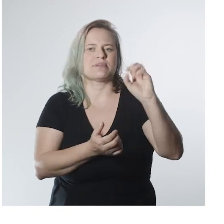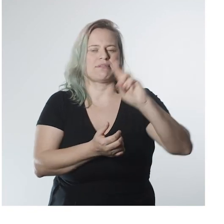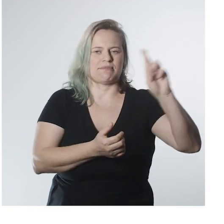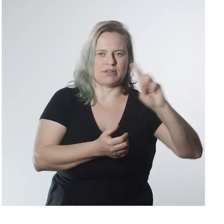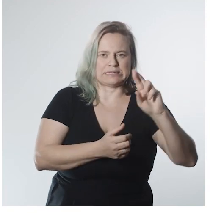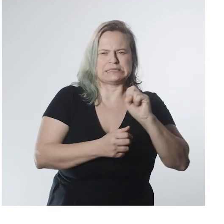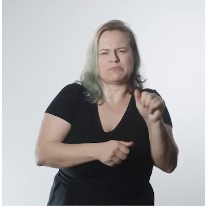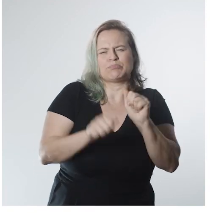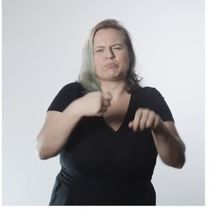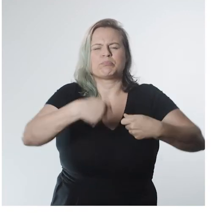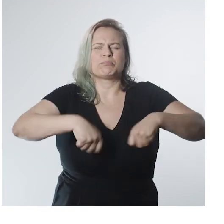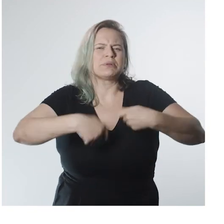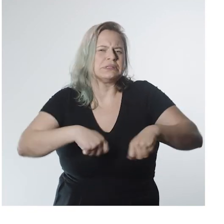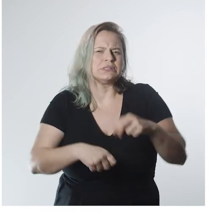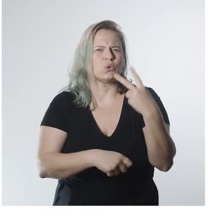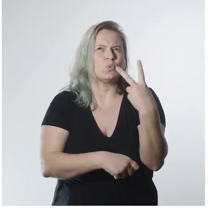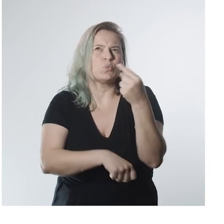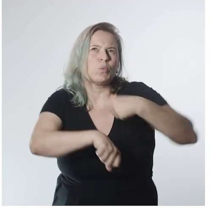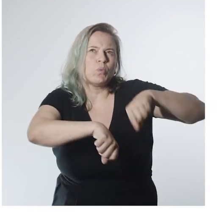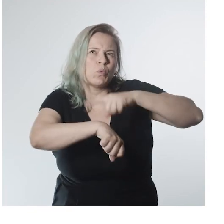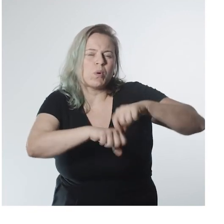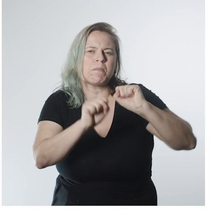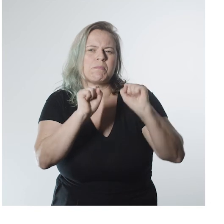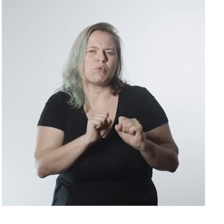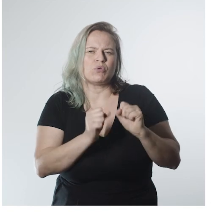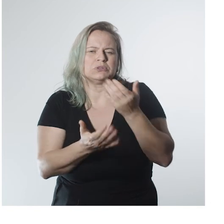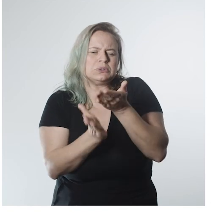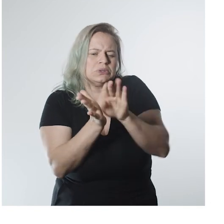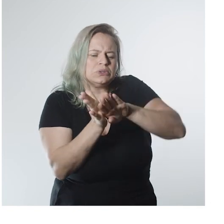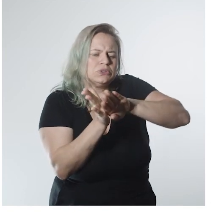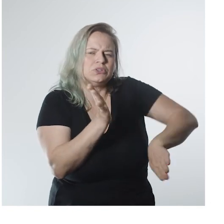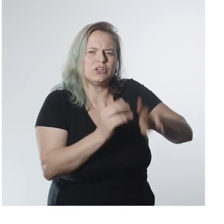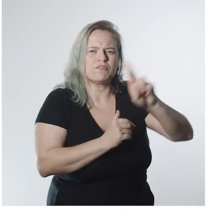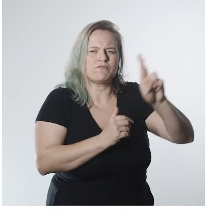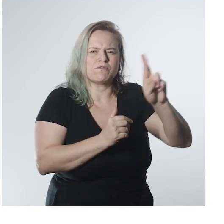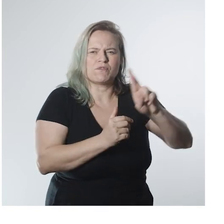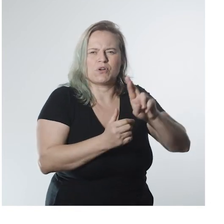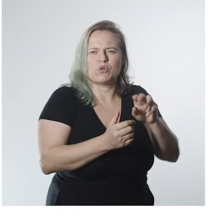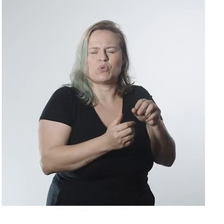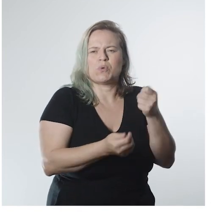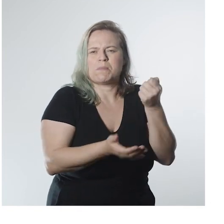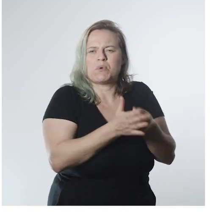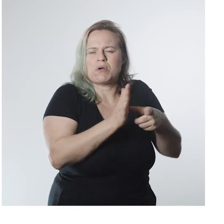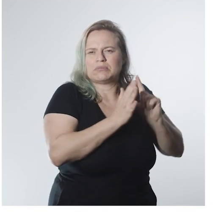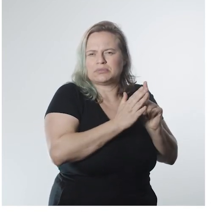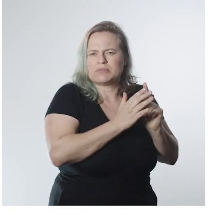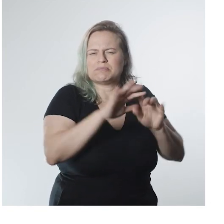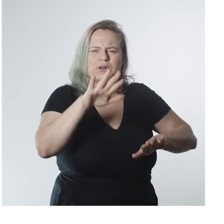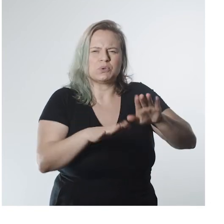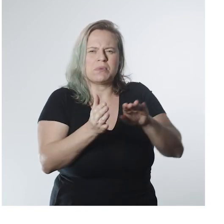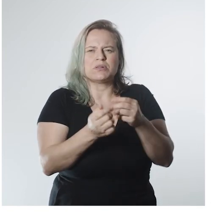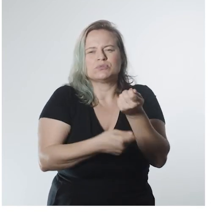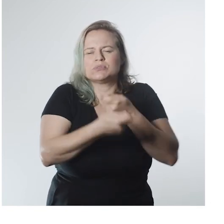para preparar suas quentinhas, retirando o valor dos ingredientes de R$ 19, você economizará aproximadamente R$ 80